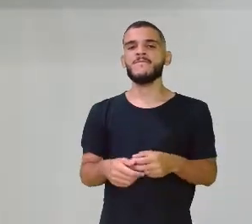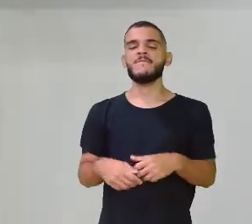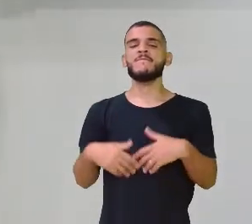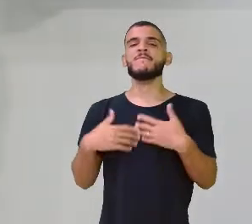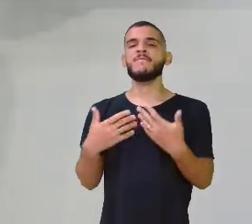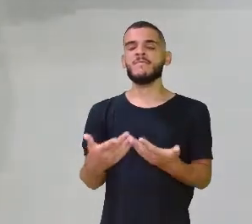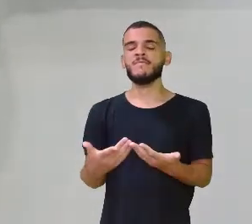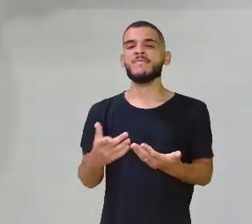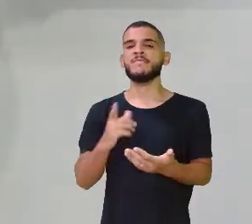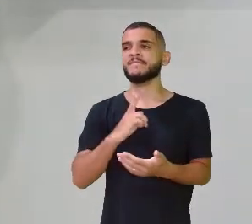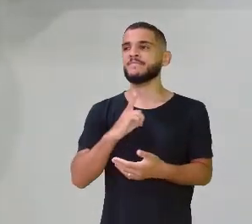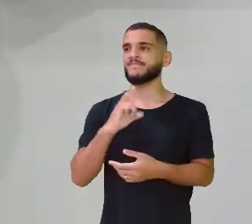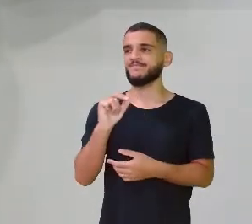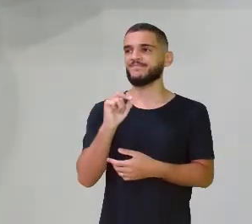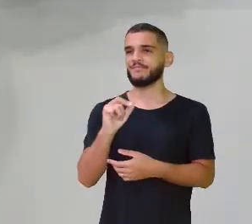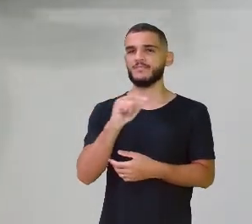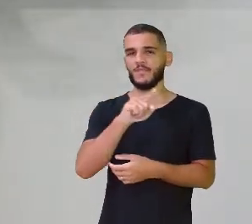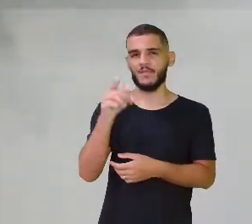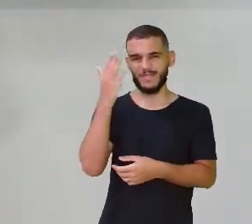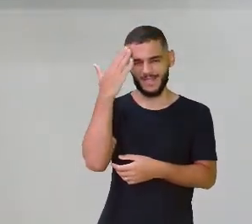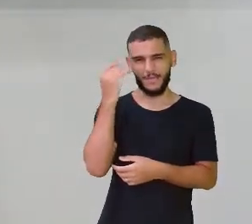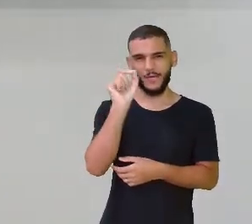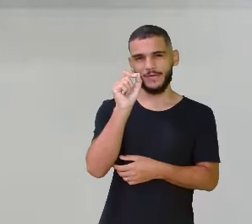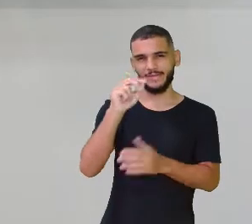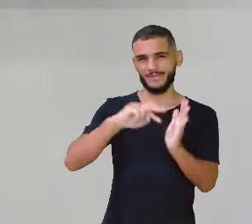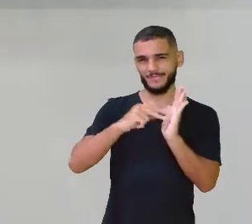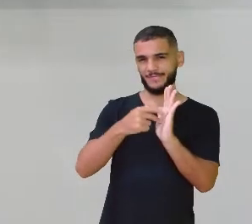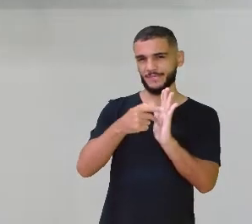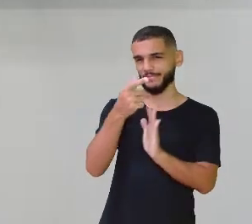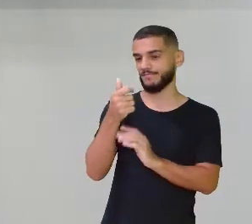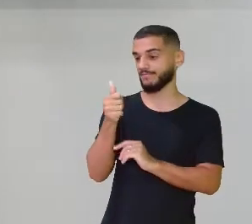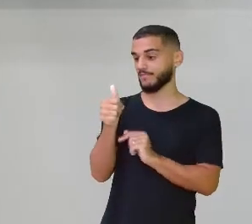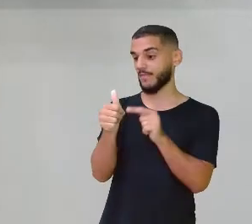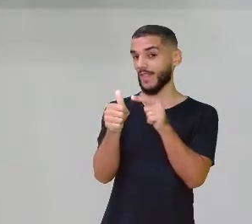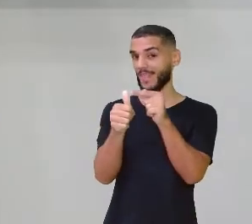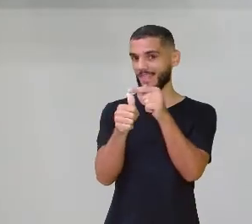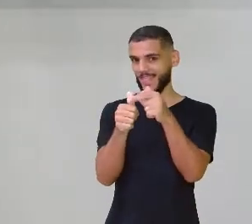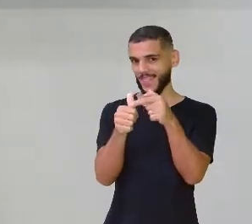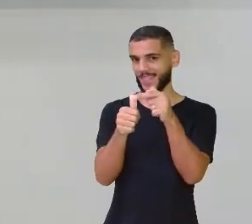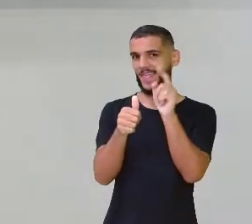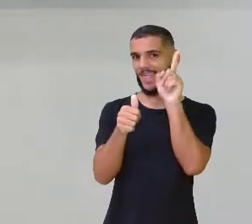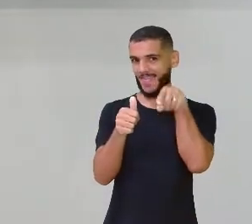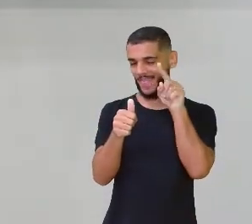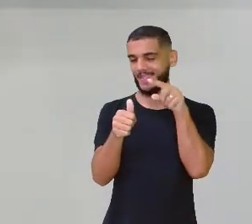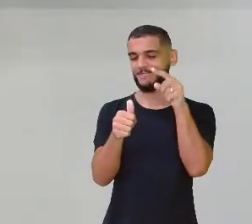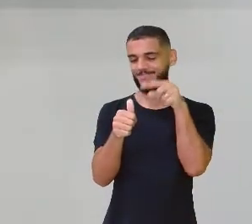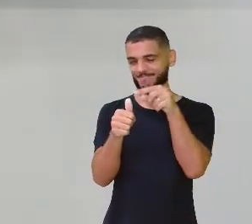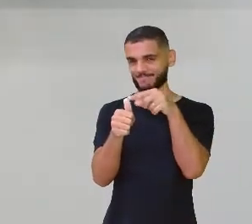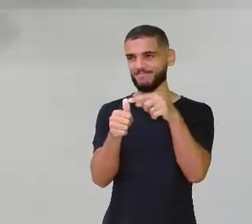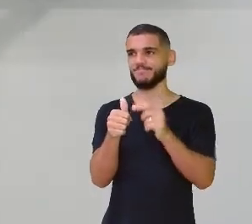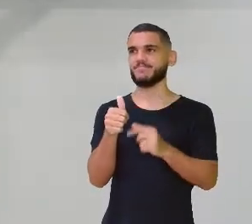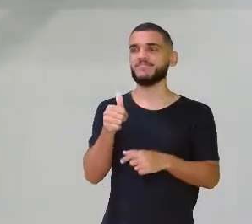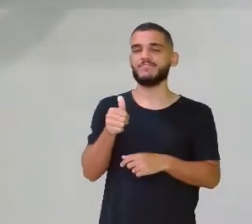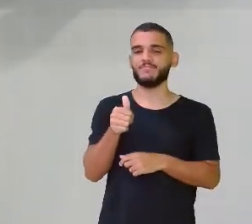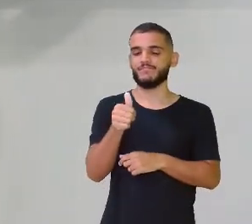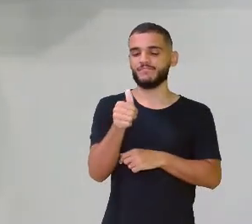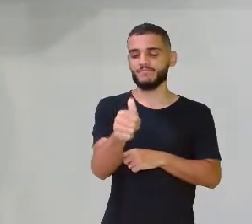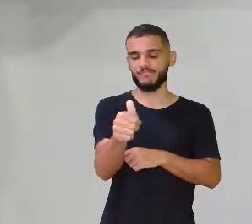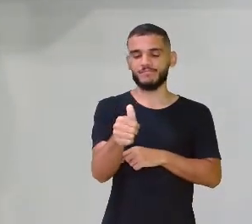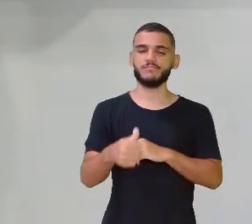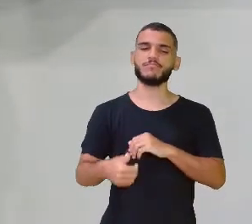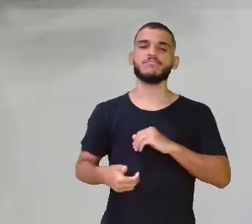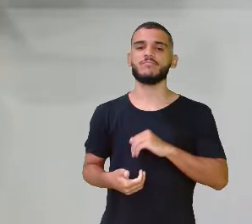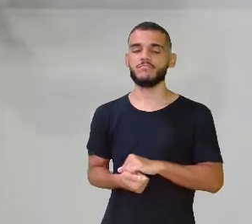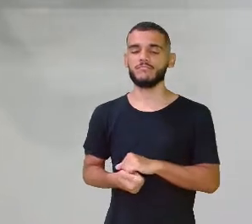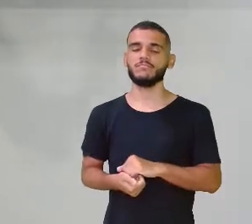Isso aqui, vocês sabem o que é isso aqui, né? Isso aqui, ó, é o polegarzinho da gente, que passa aqui uma tintinha e a gente coloca